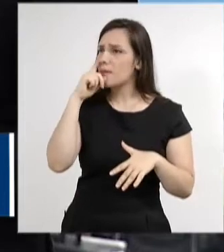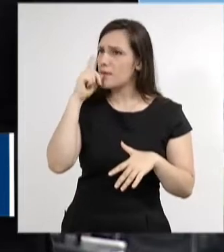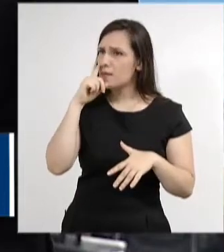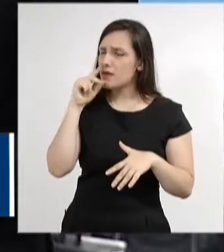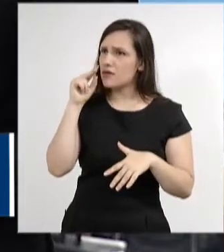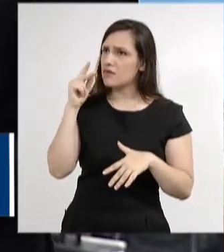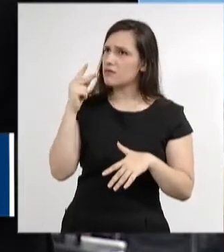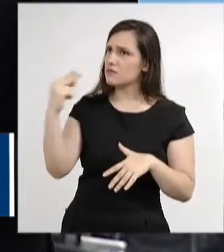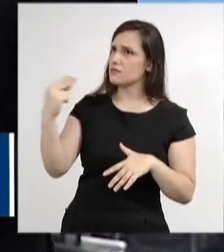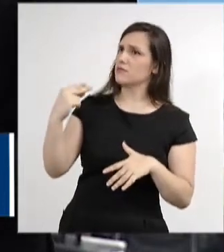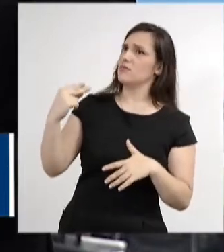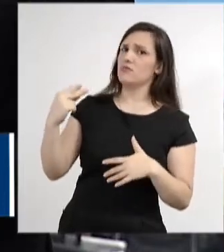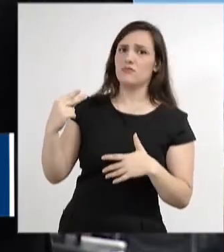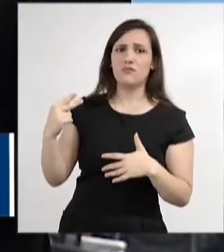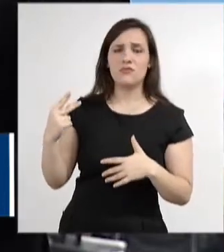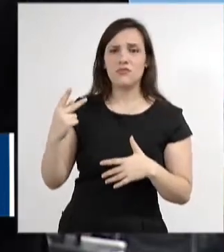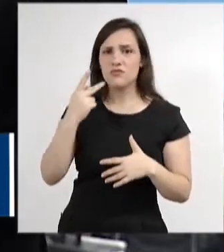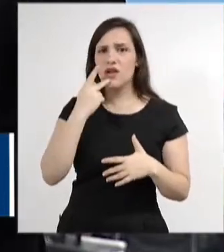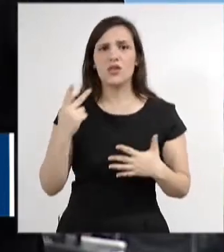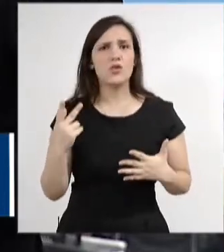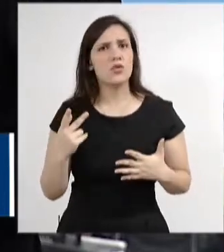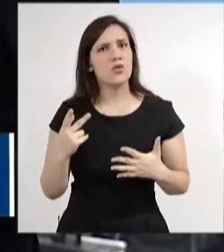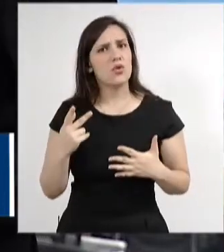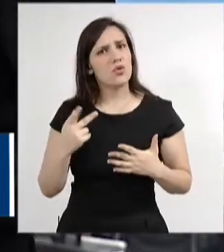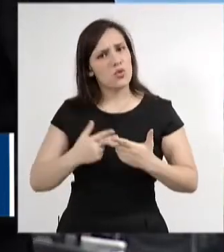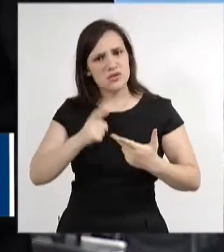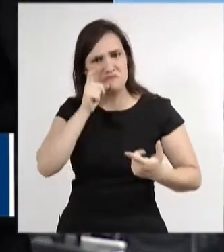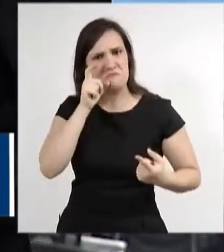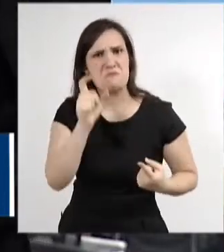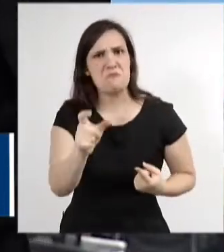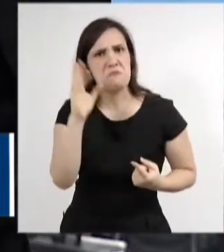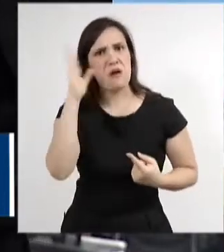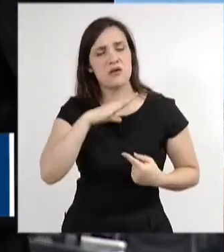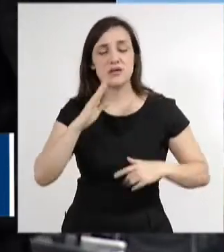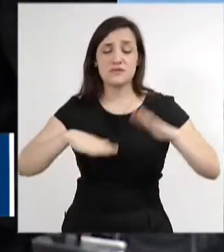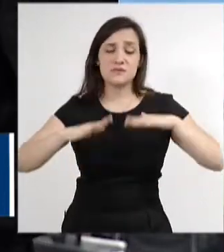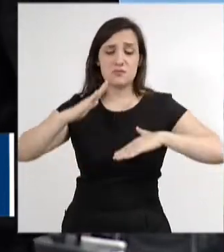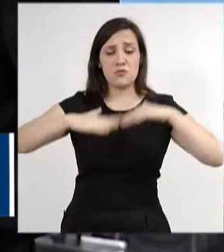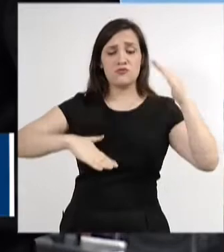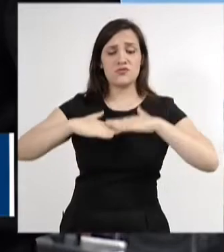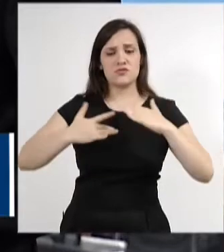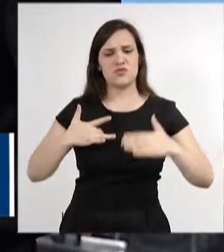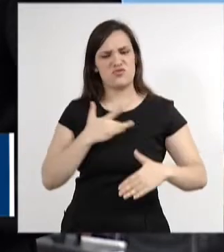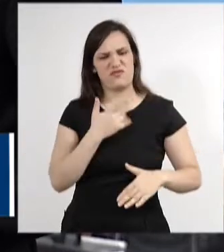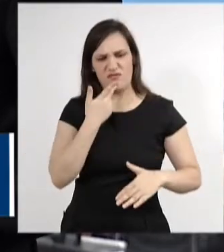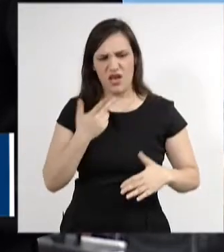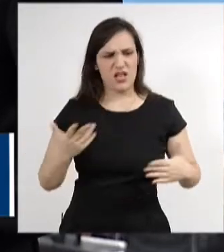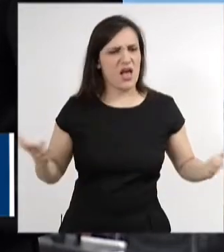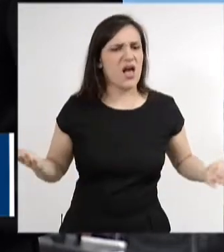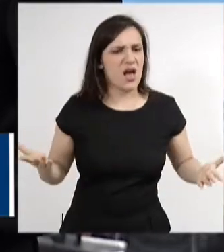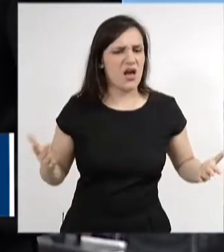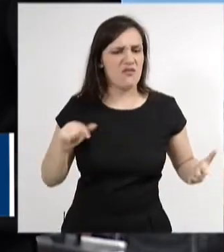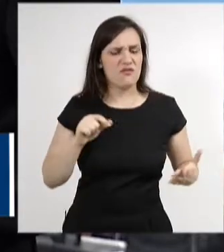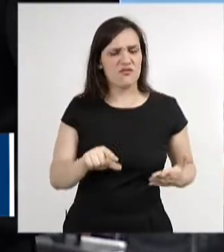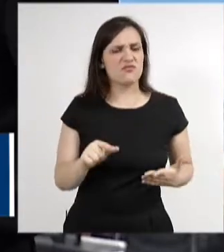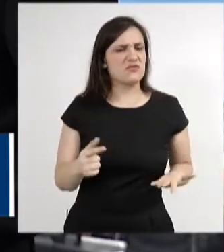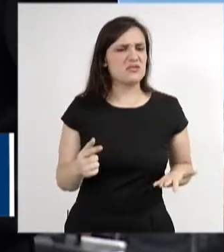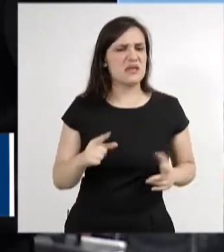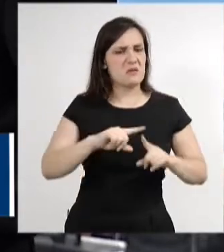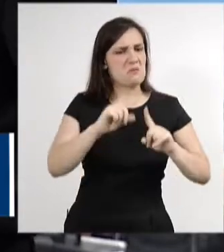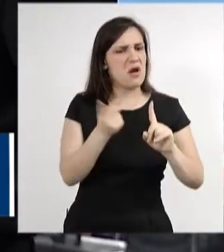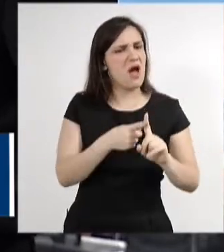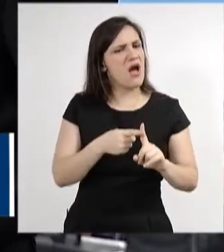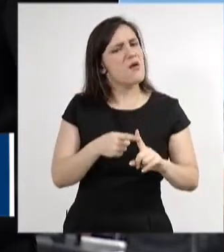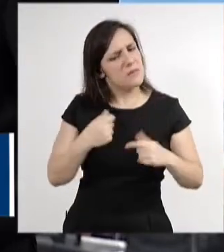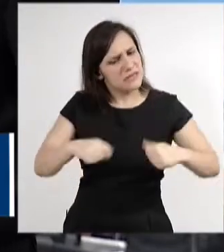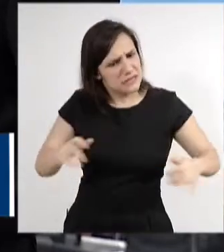por exemplo, comentários maldosos de profissionais de saúde com relação à gestante